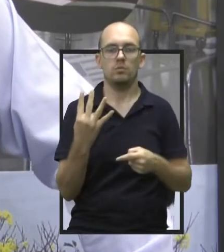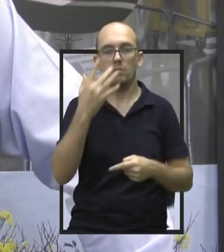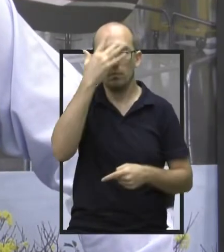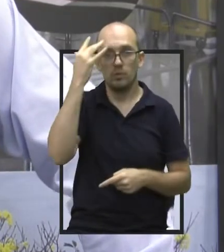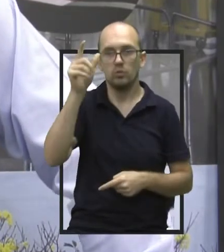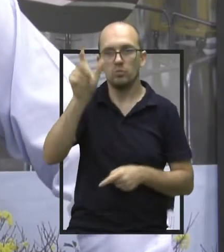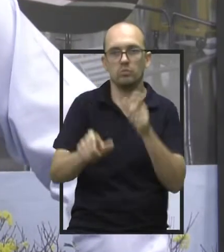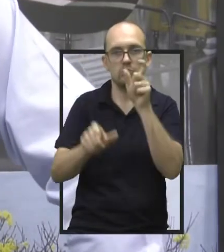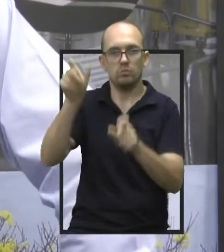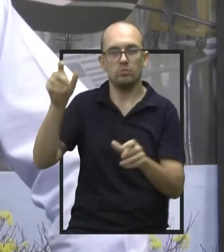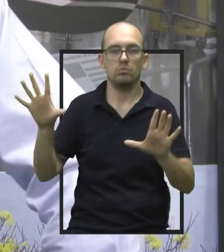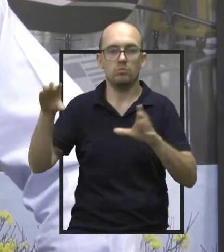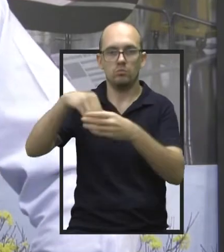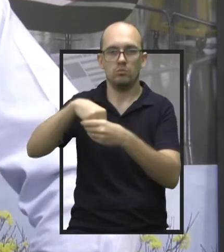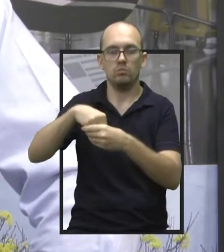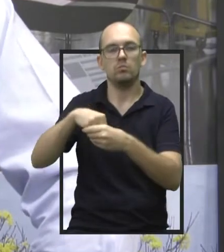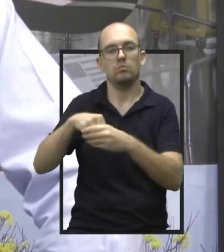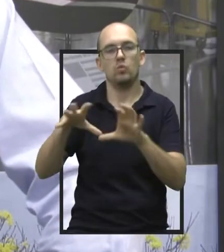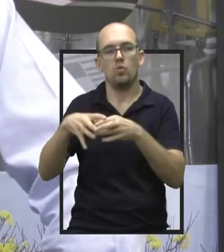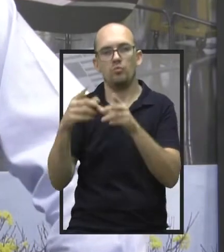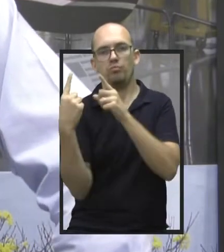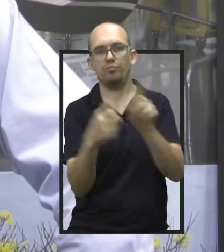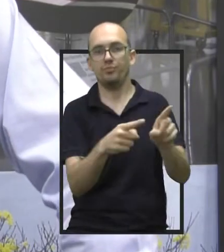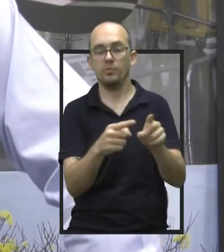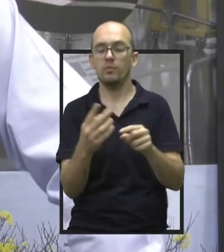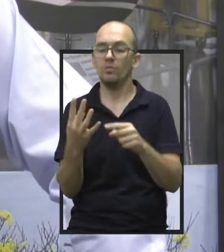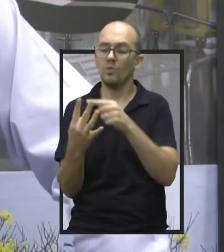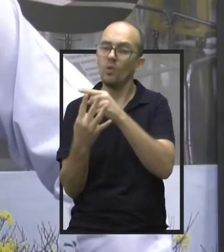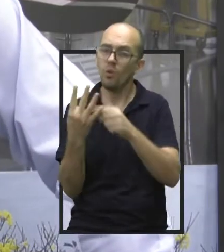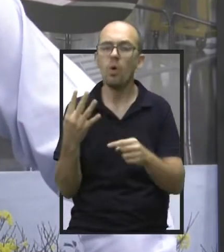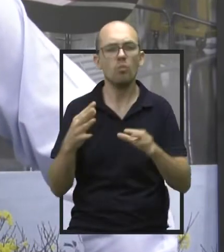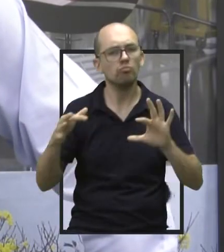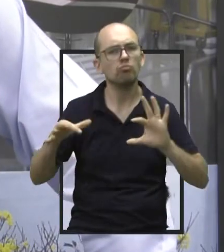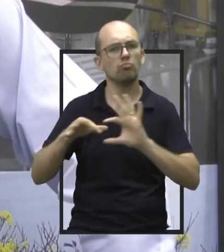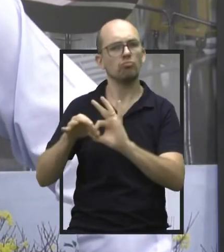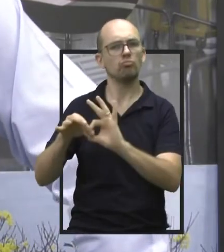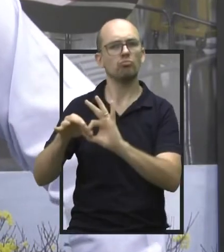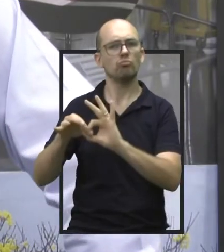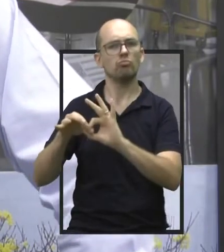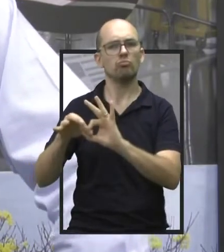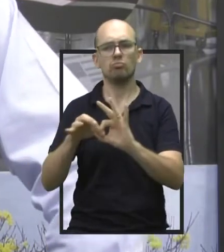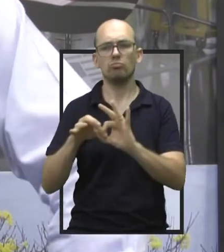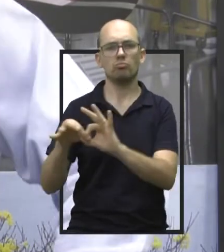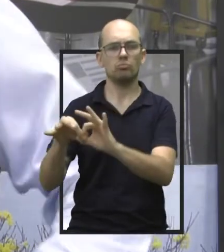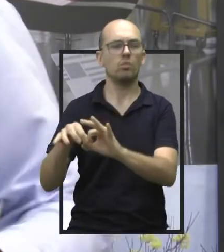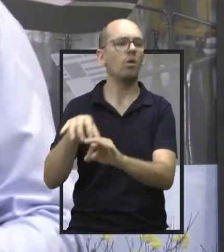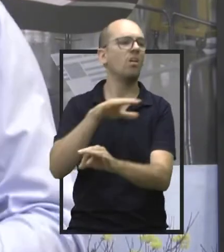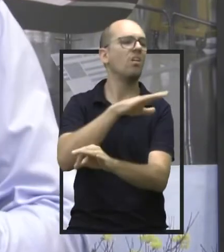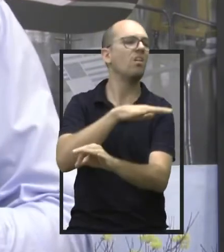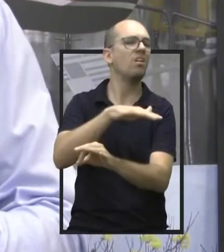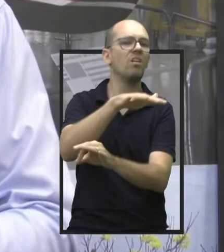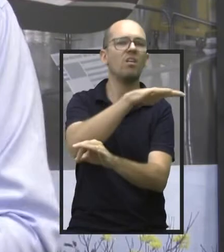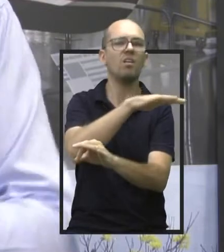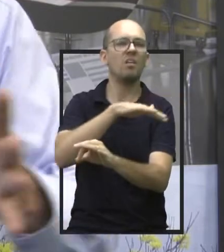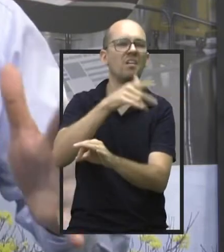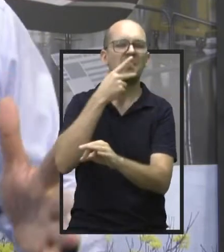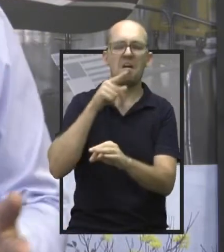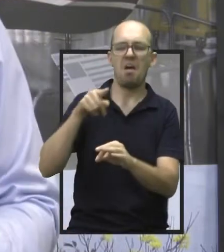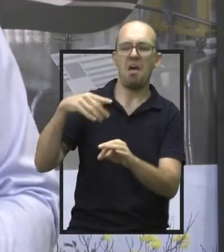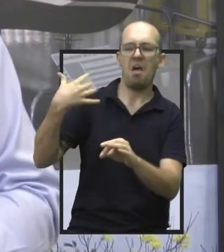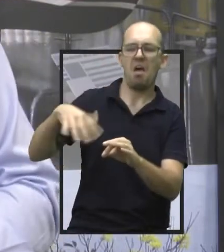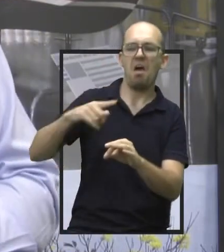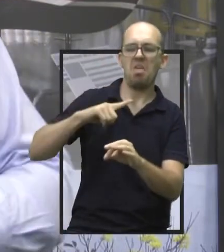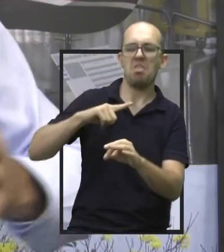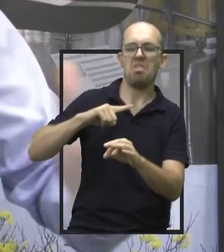A oposição, ela está unida. Por mais que a situação queira falar que a oposição está rachada,